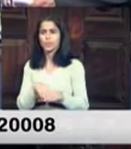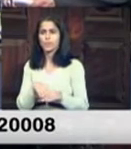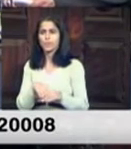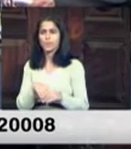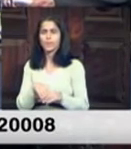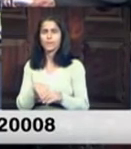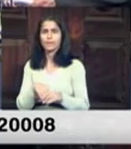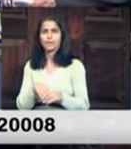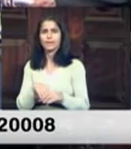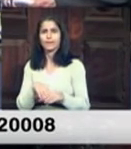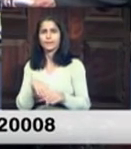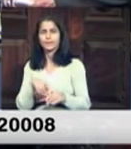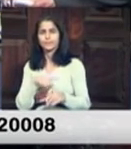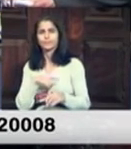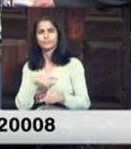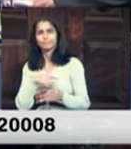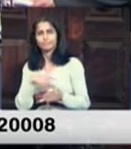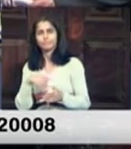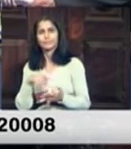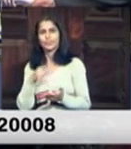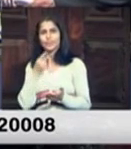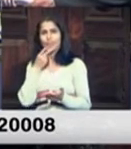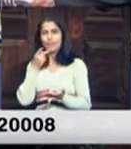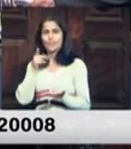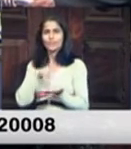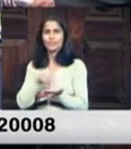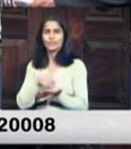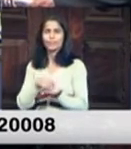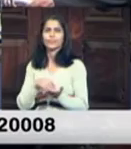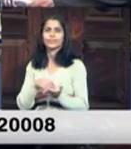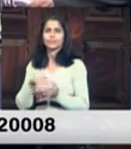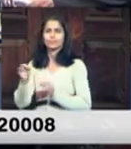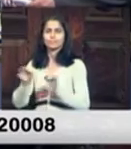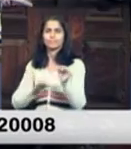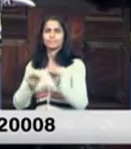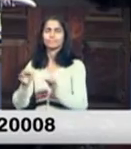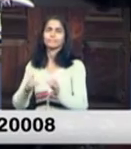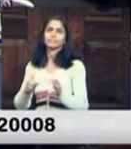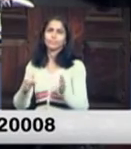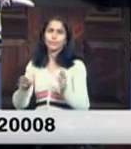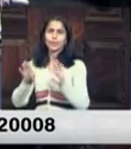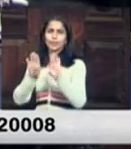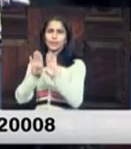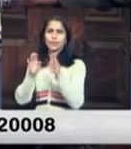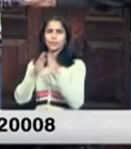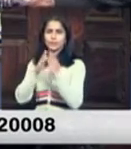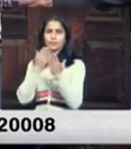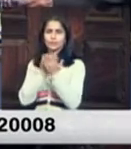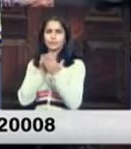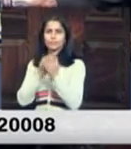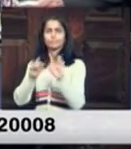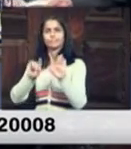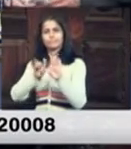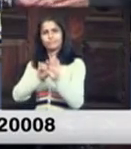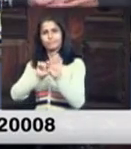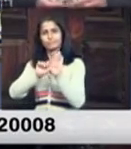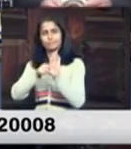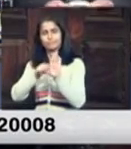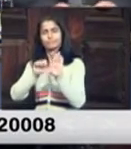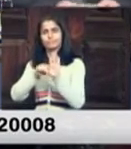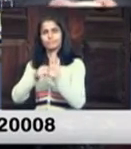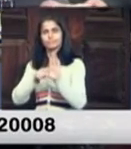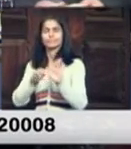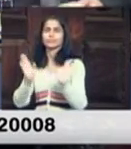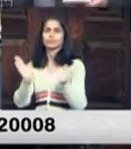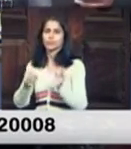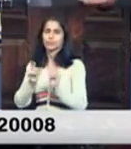Então, o fato é, está se pensando em fazer ajuste fechando escola. Eu já falei com o secretário, briguei com ele, é o meu amigo pessoal, mas nós discutimos